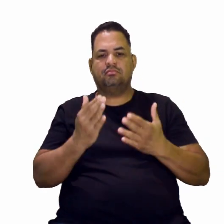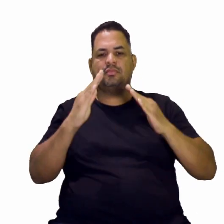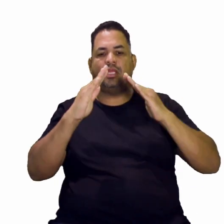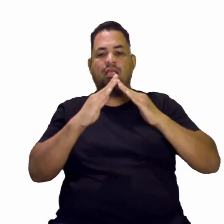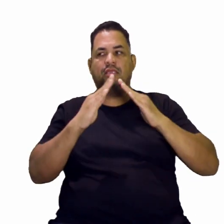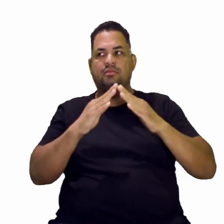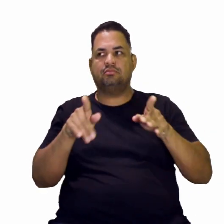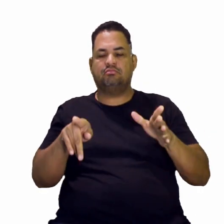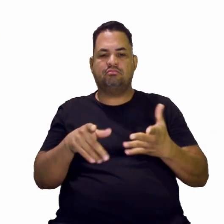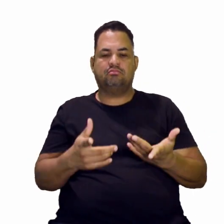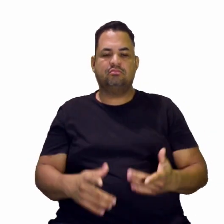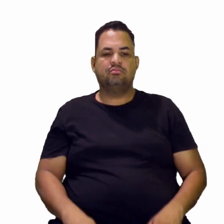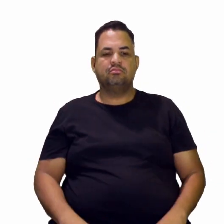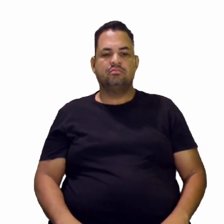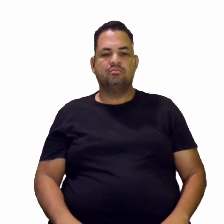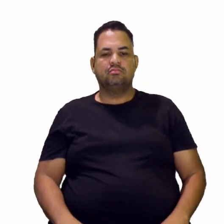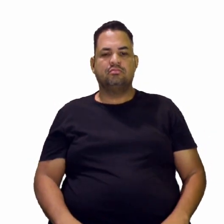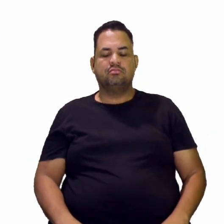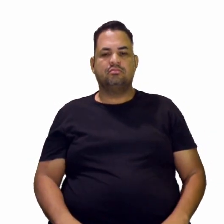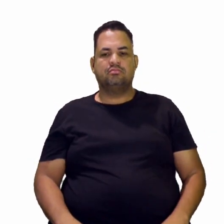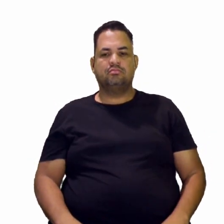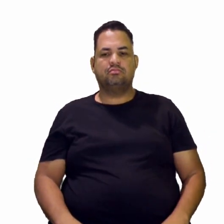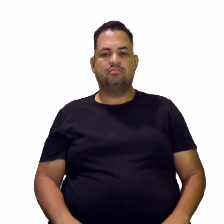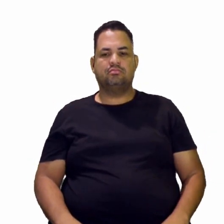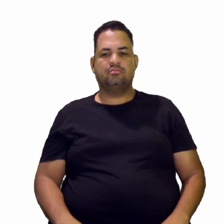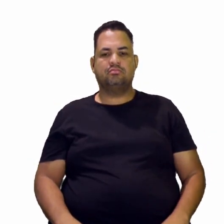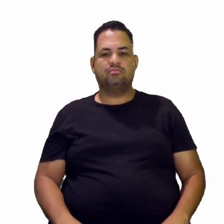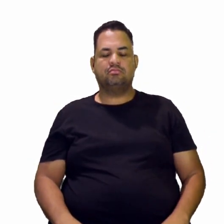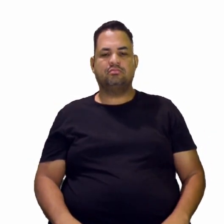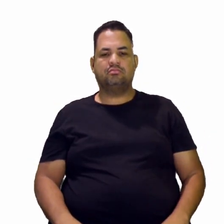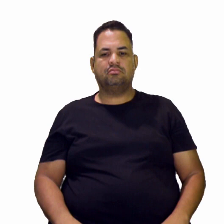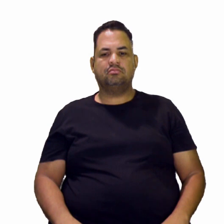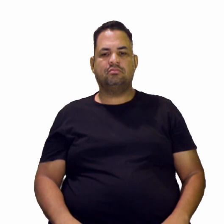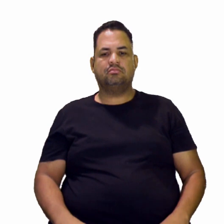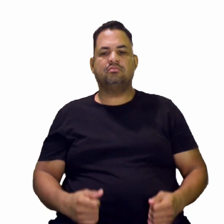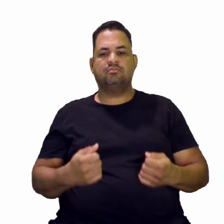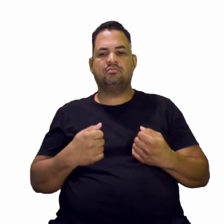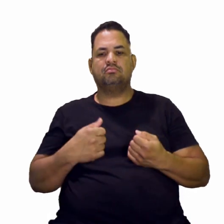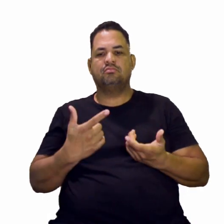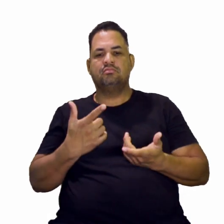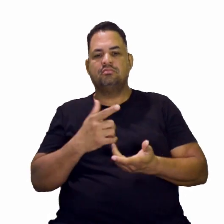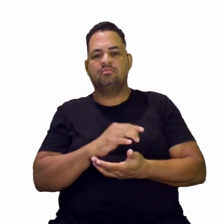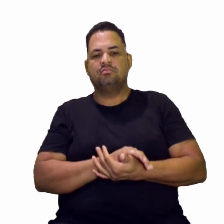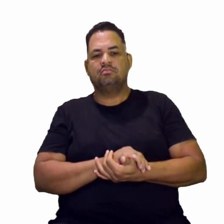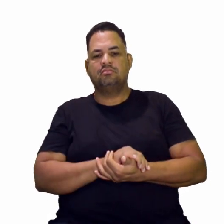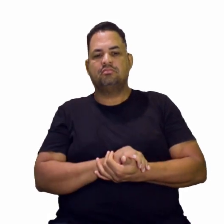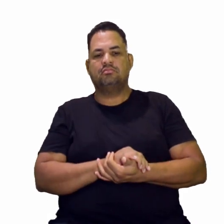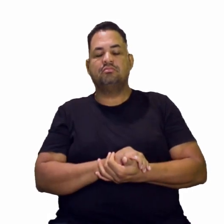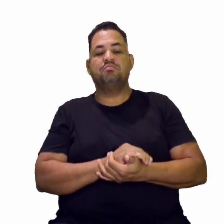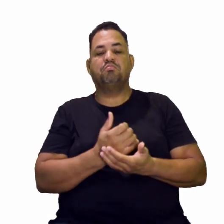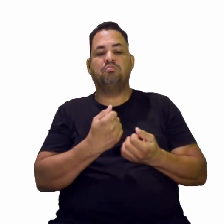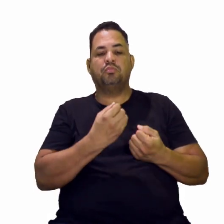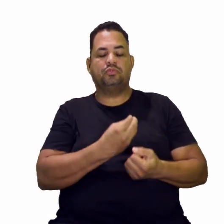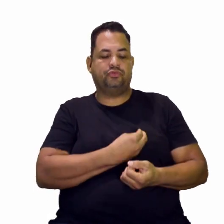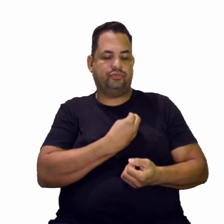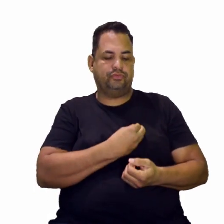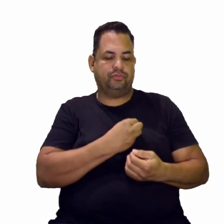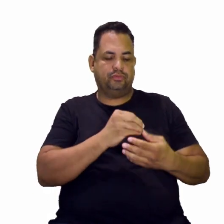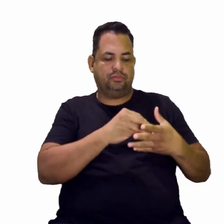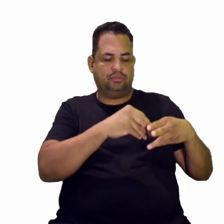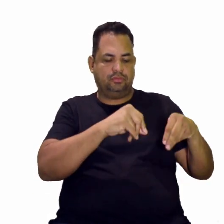casa deles, tá bom? Esses habitats, eles podem ser terrestres, onde vão